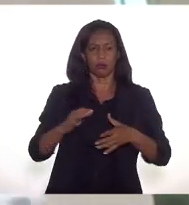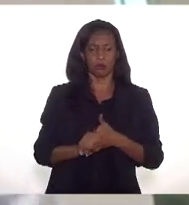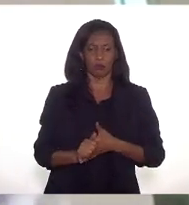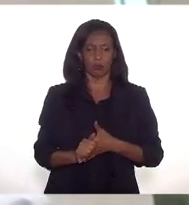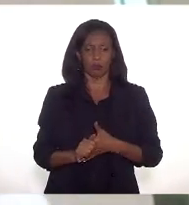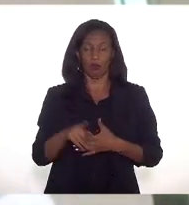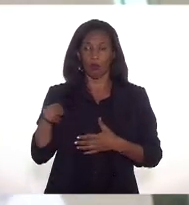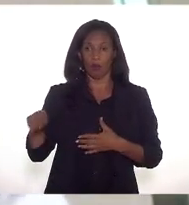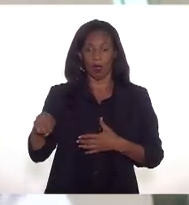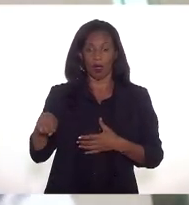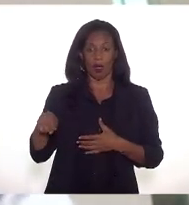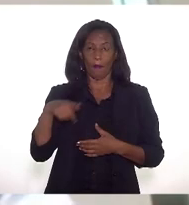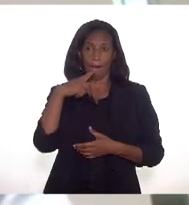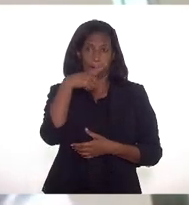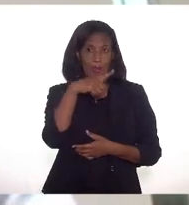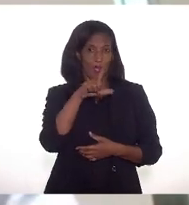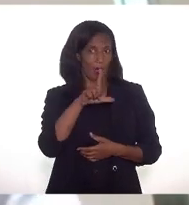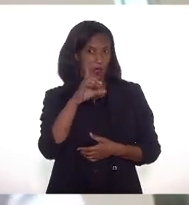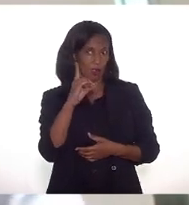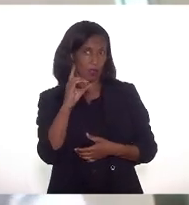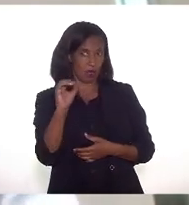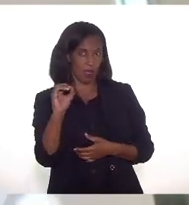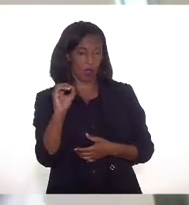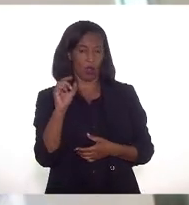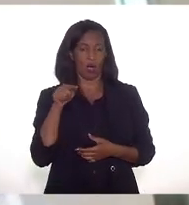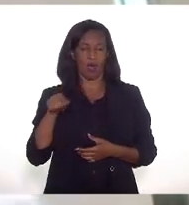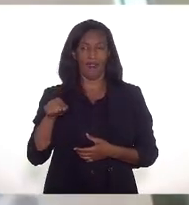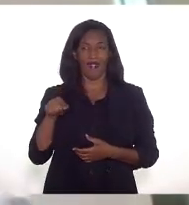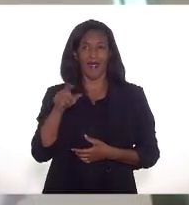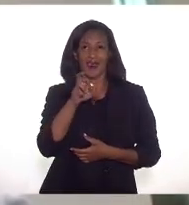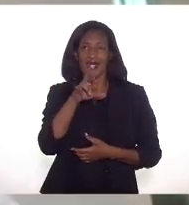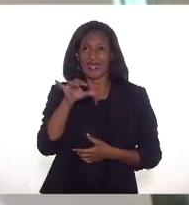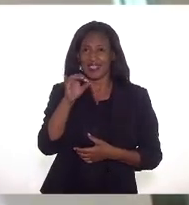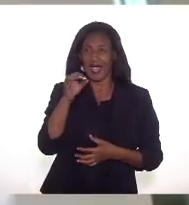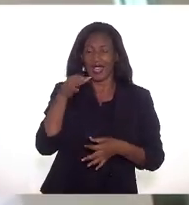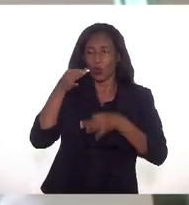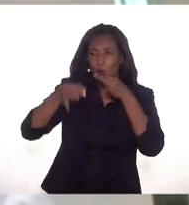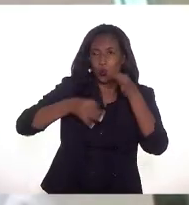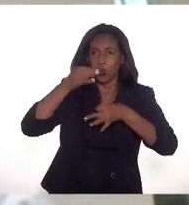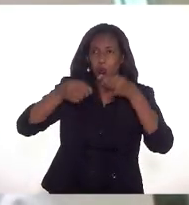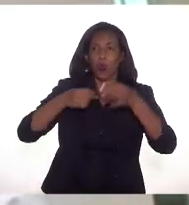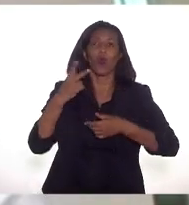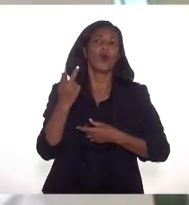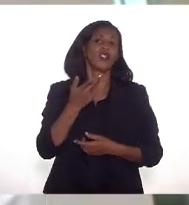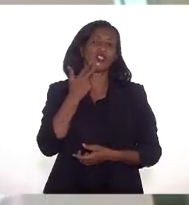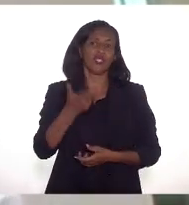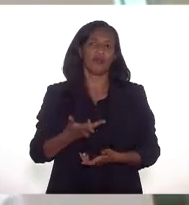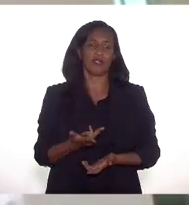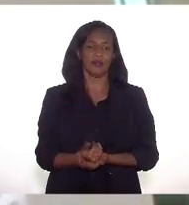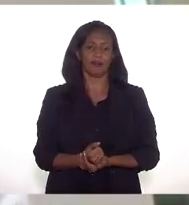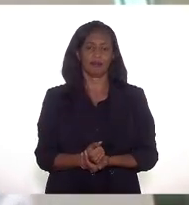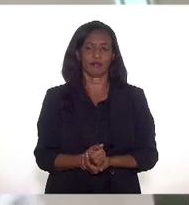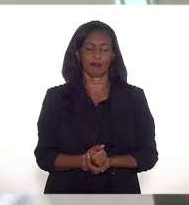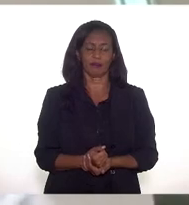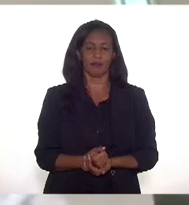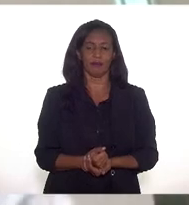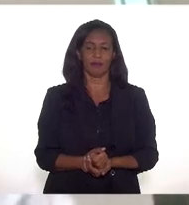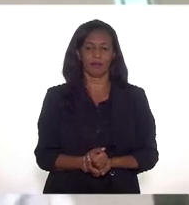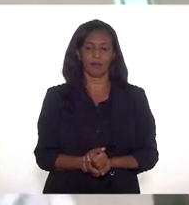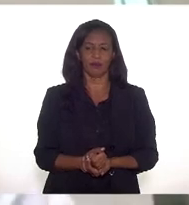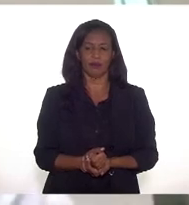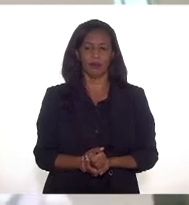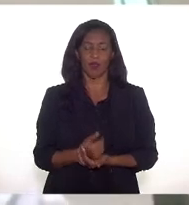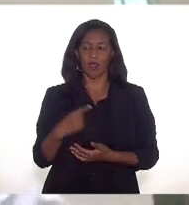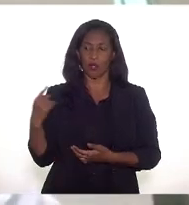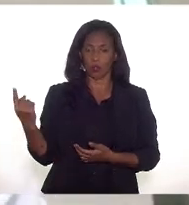a construção do PLDO teve que seguir algum tipo de critério. E o critério foi o que a gente tem de fato, né? Dado que a